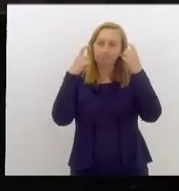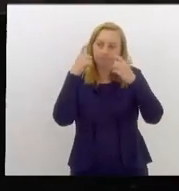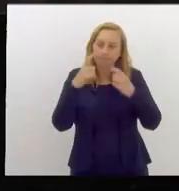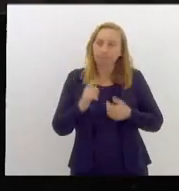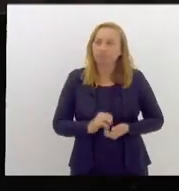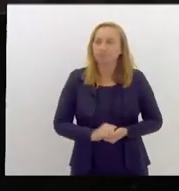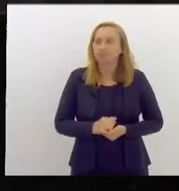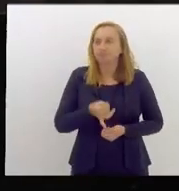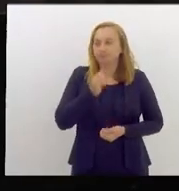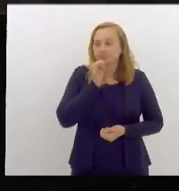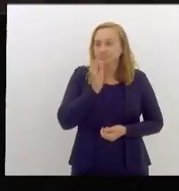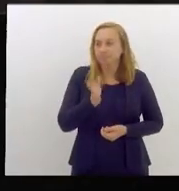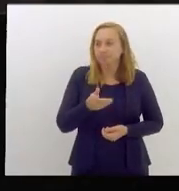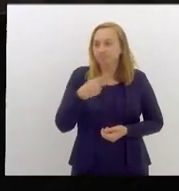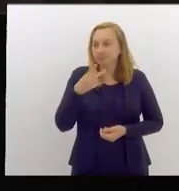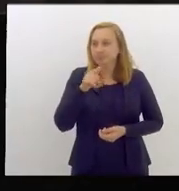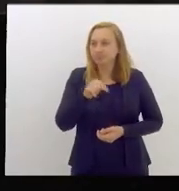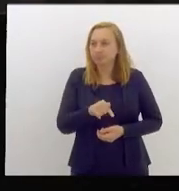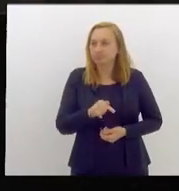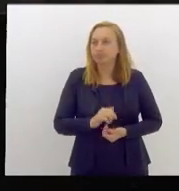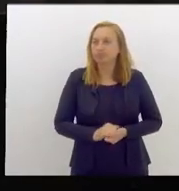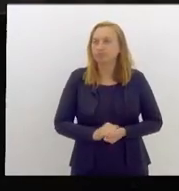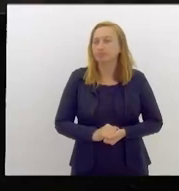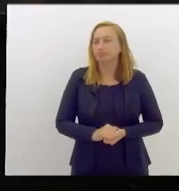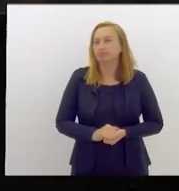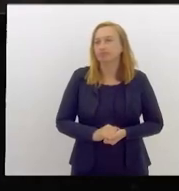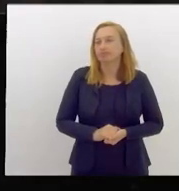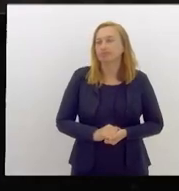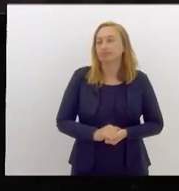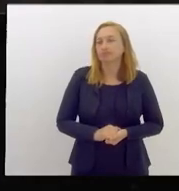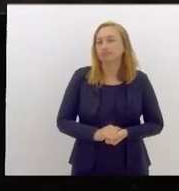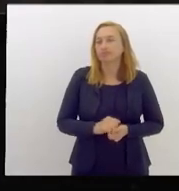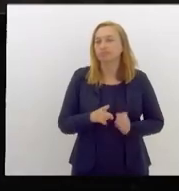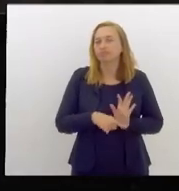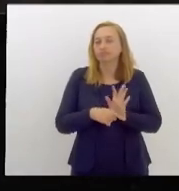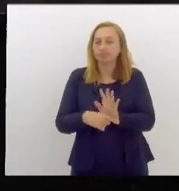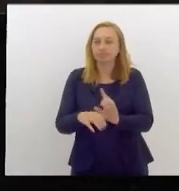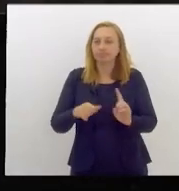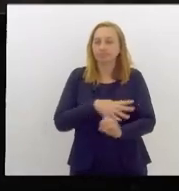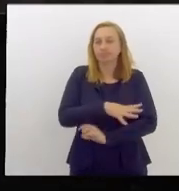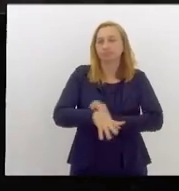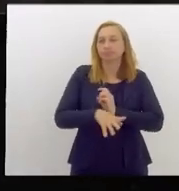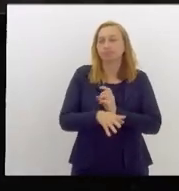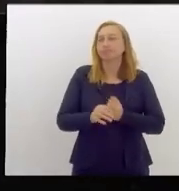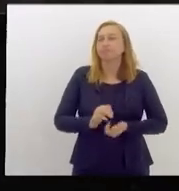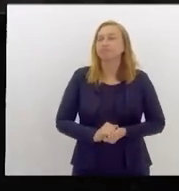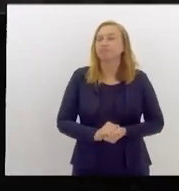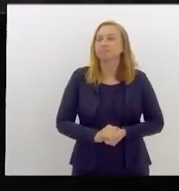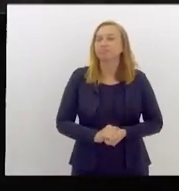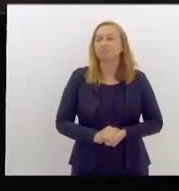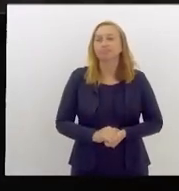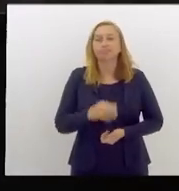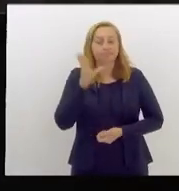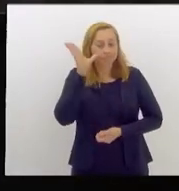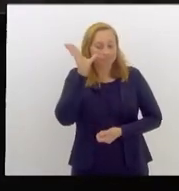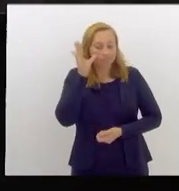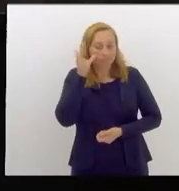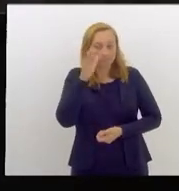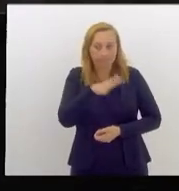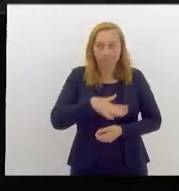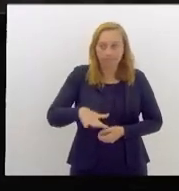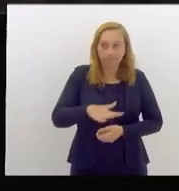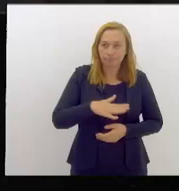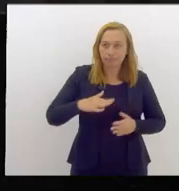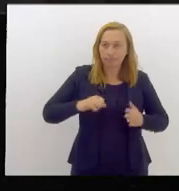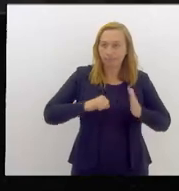ao exemplo do que já foi dito aqui o descaso com Assistência Social né e curiosamente as áreas